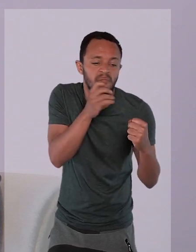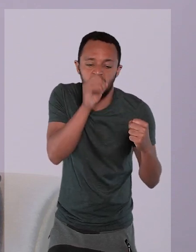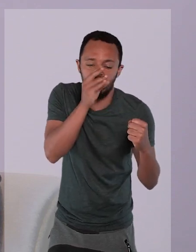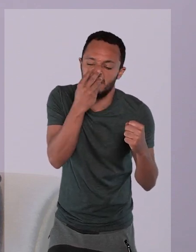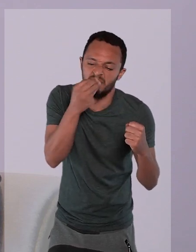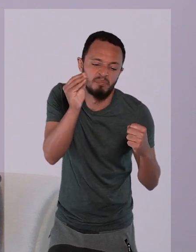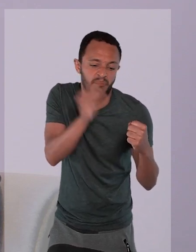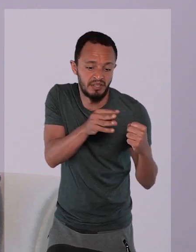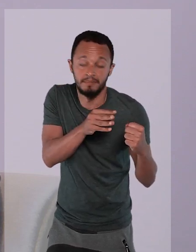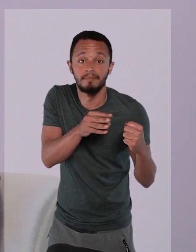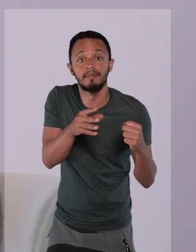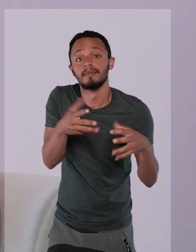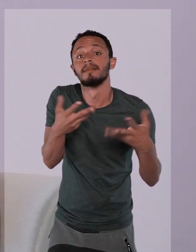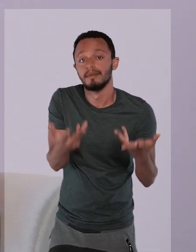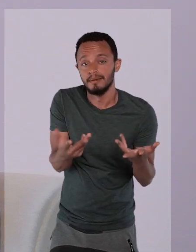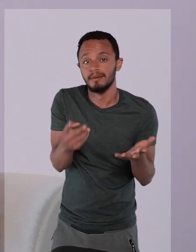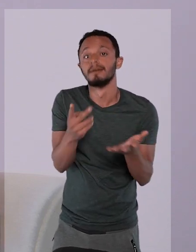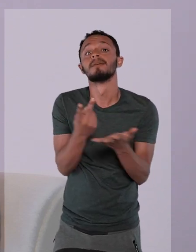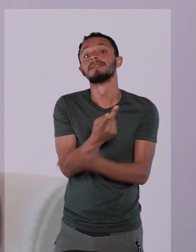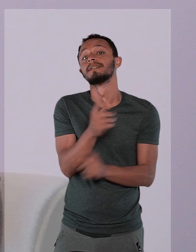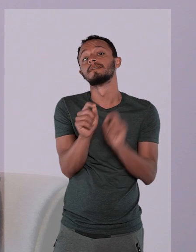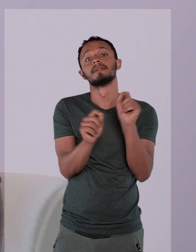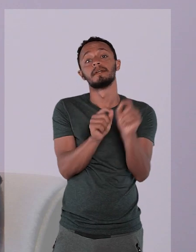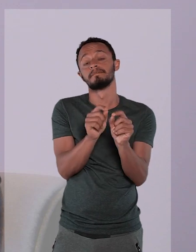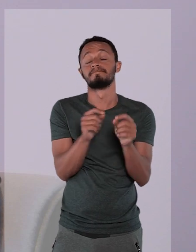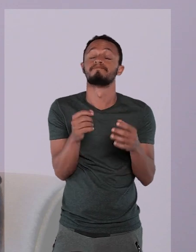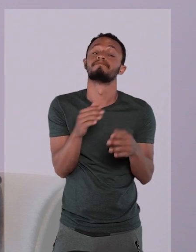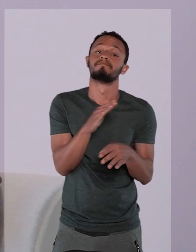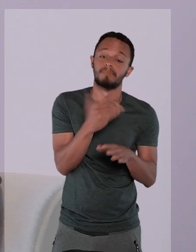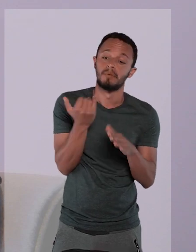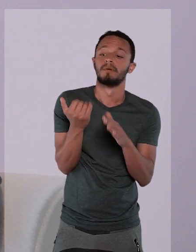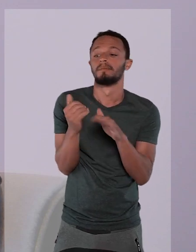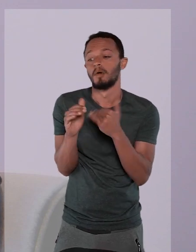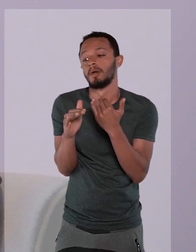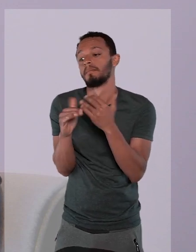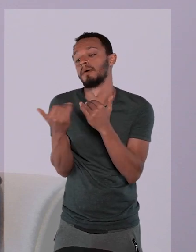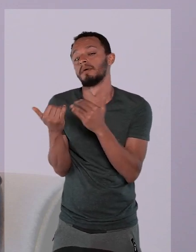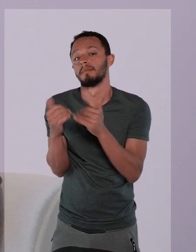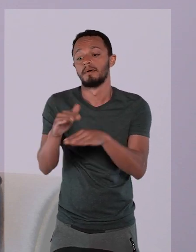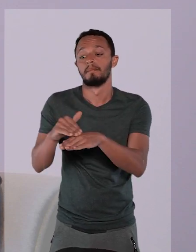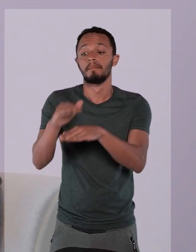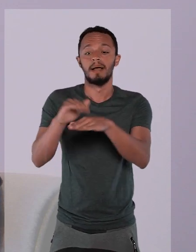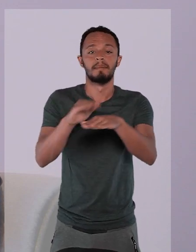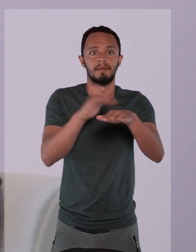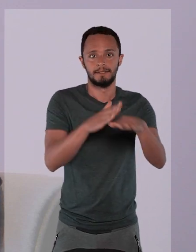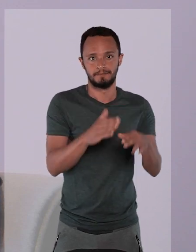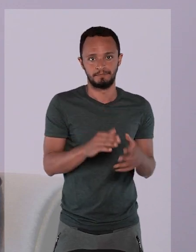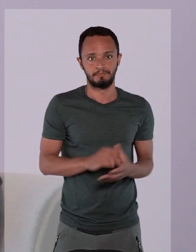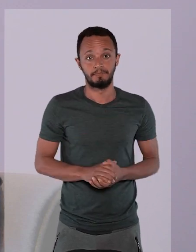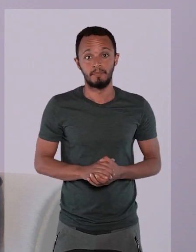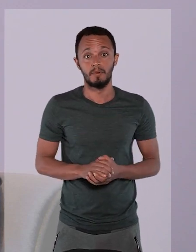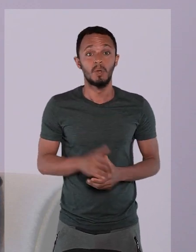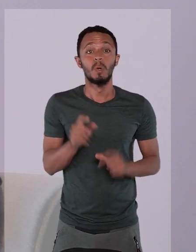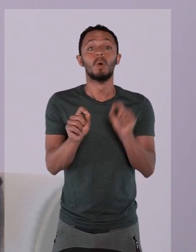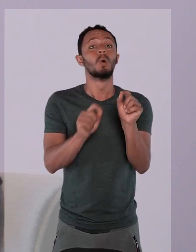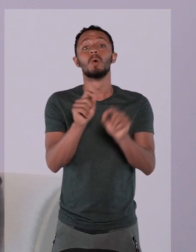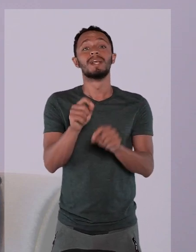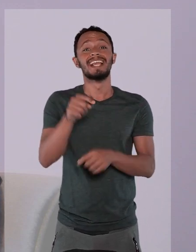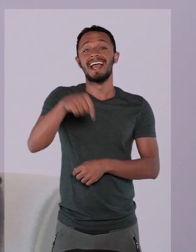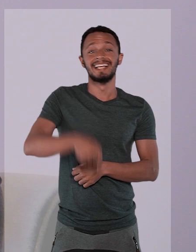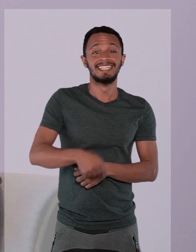um prefeito que nos convidou, eu não conhecia, como não conhecia o secretário municipal de